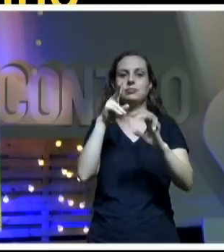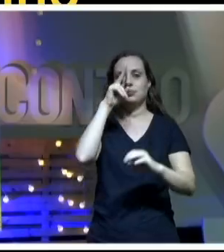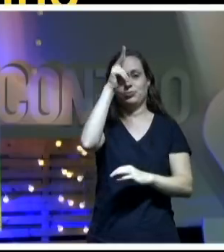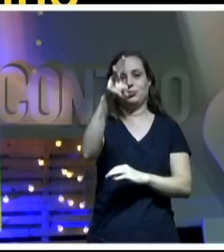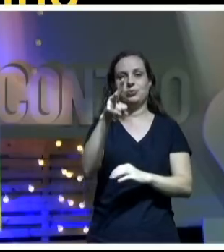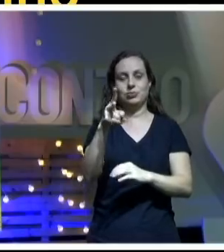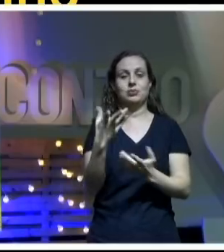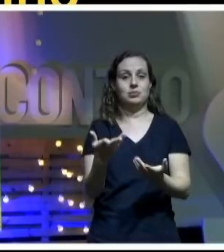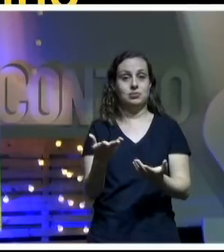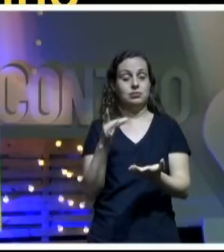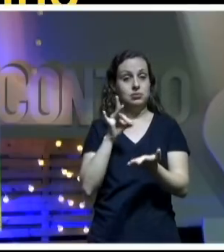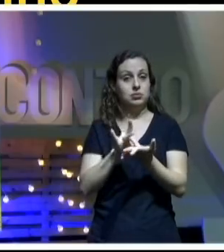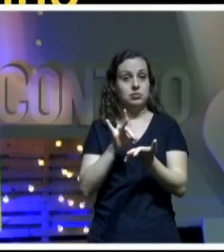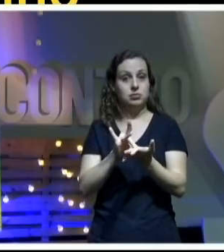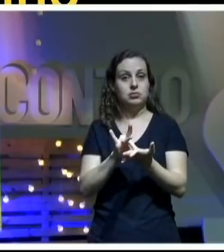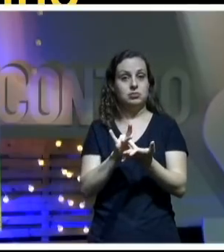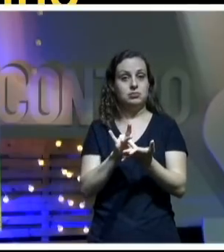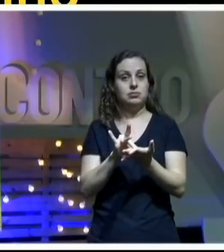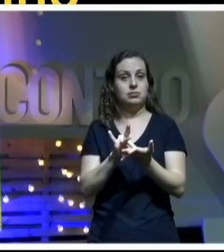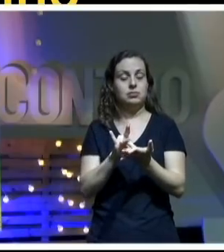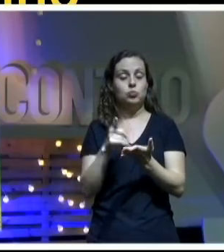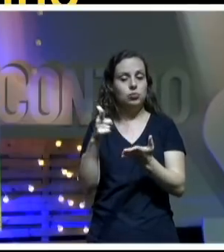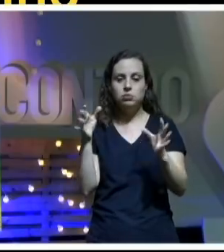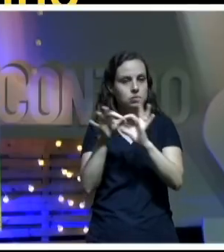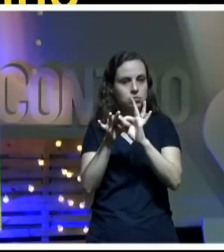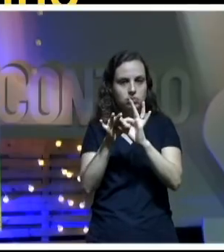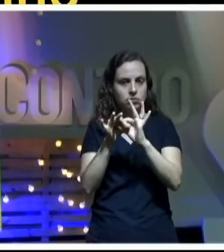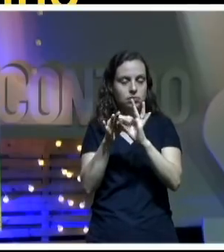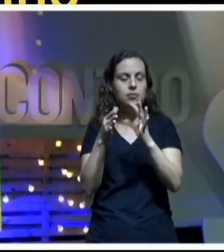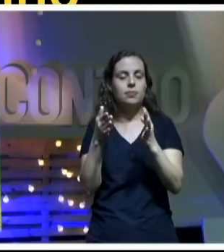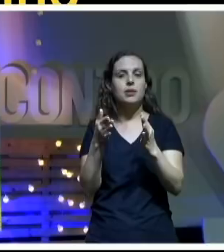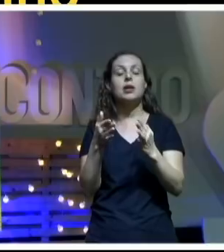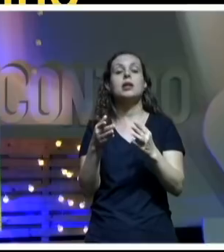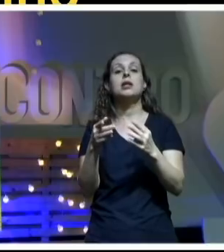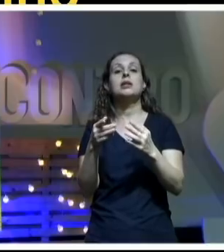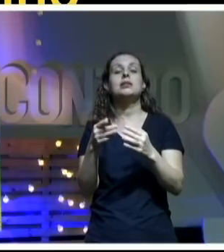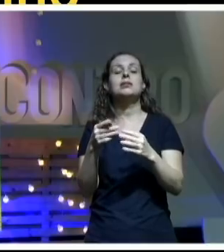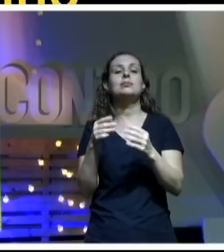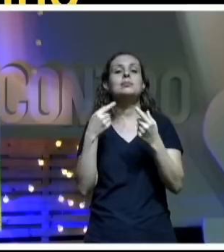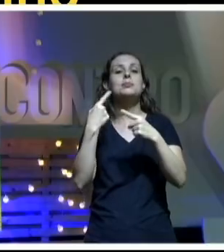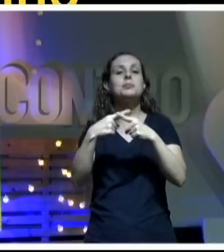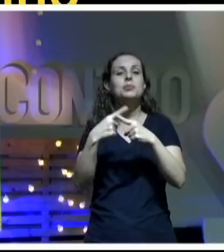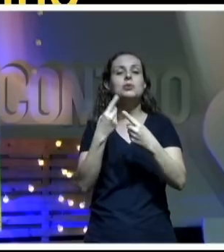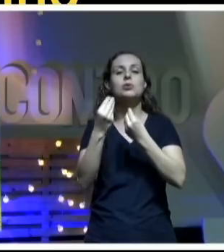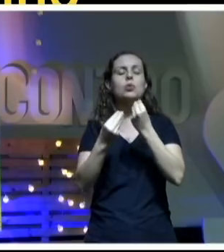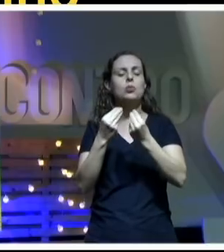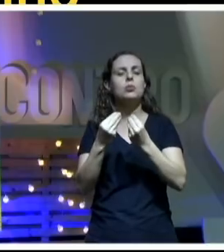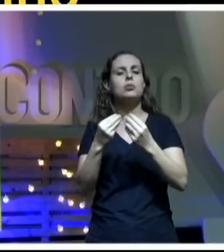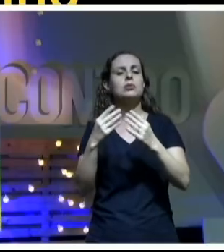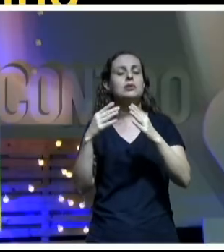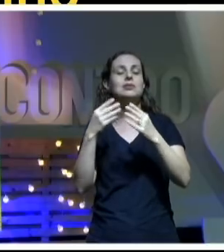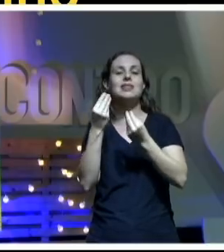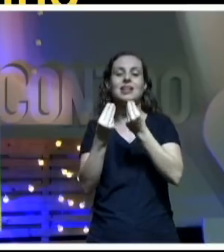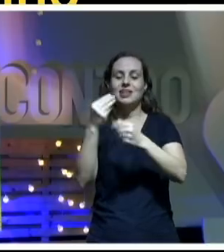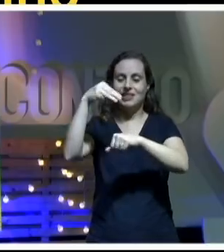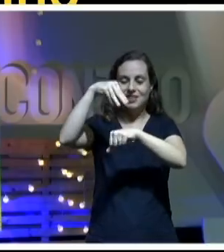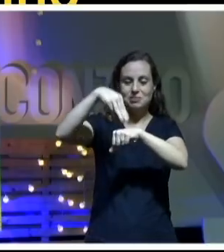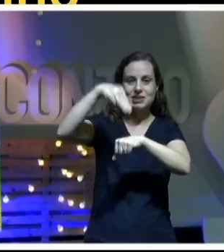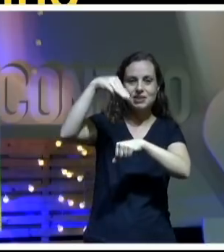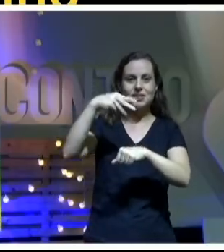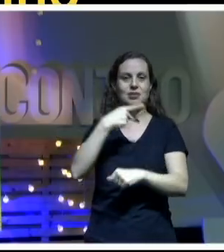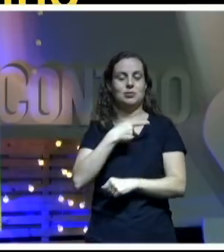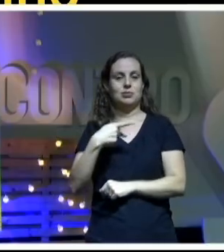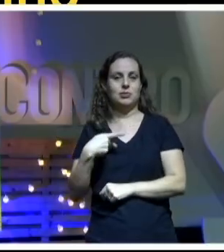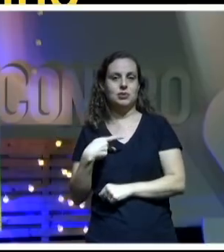que os visitava ou seja é no meio a expressão final e mais exagerada desse tipo de ministério desconectado de hoje ao